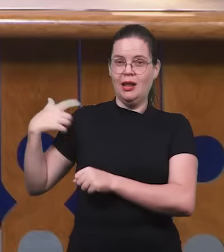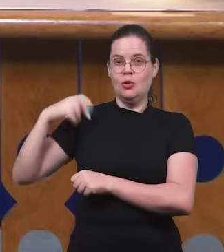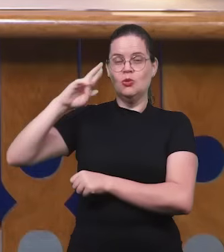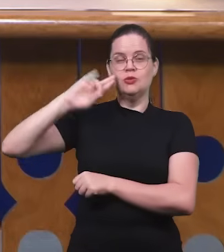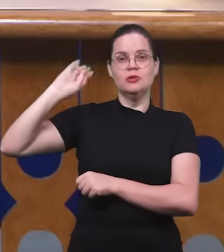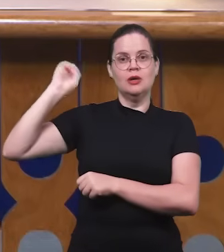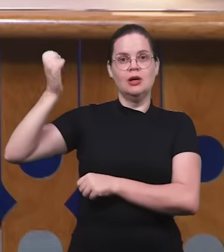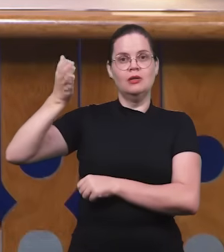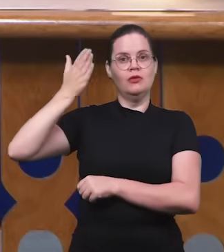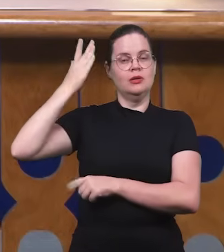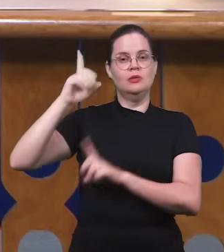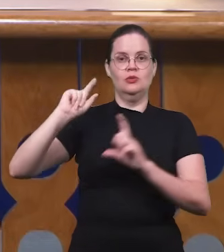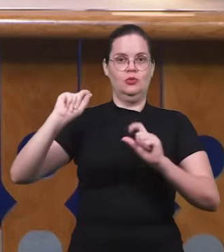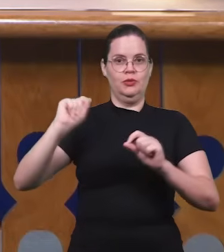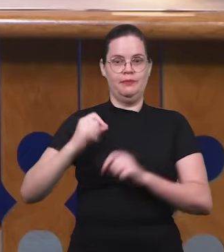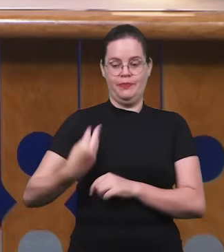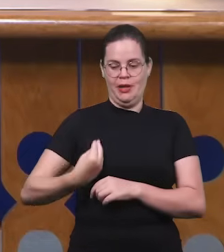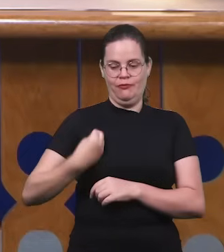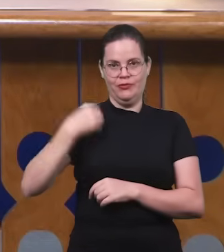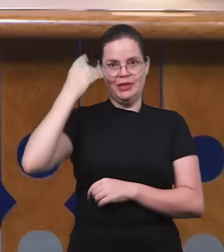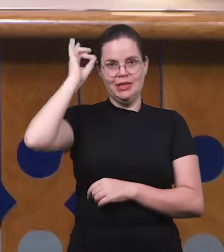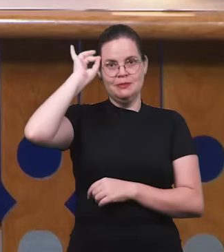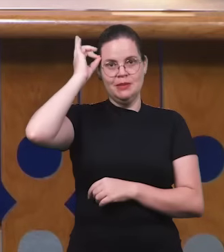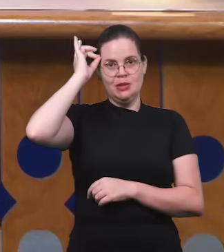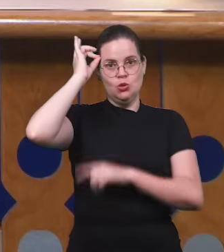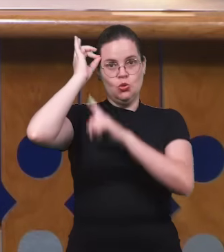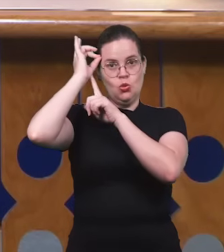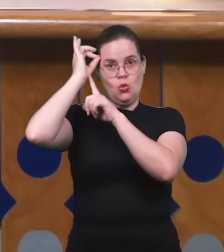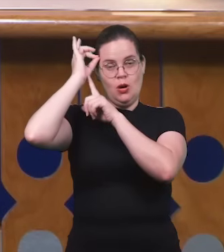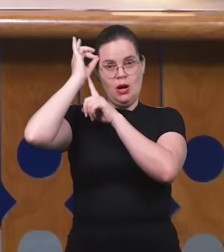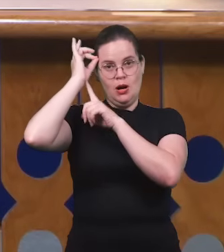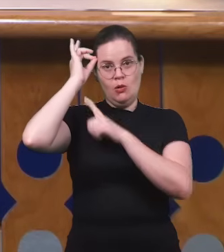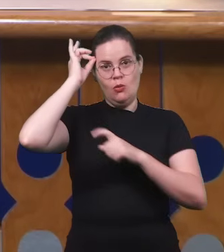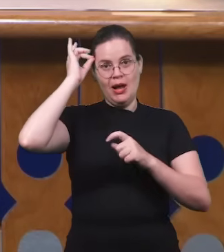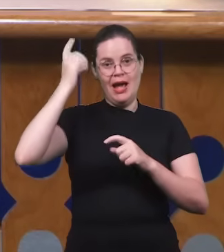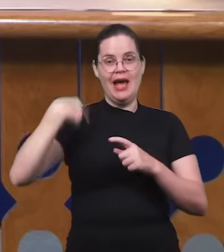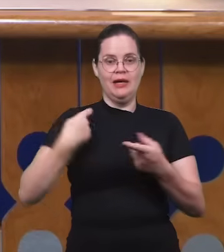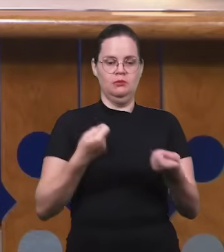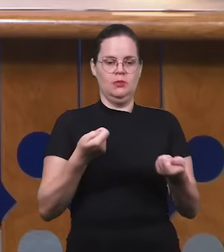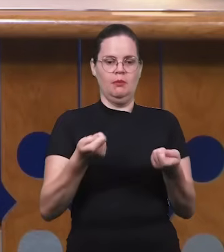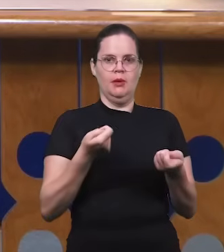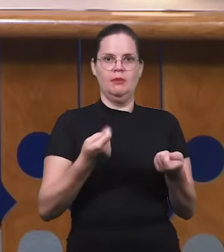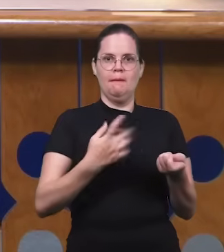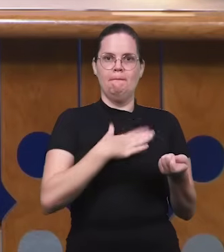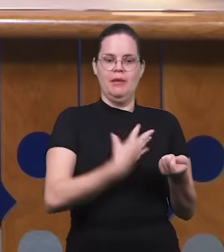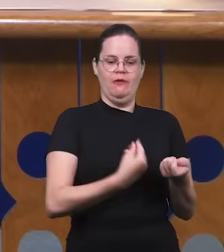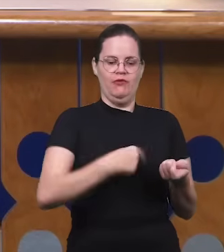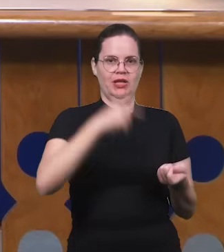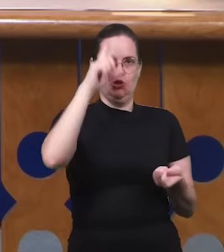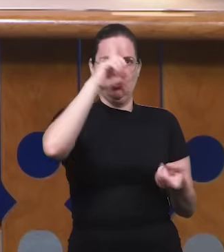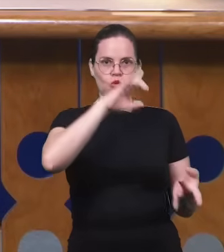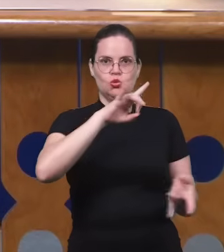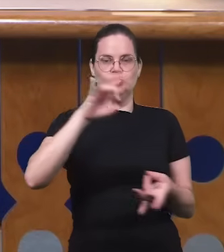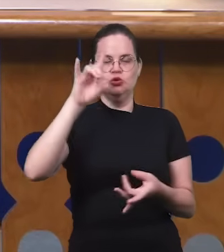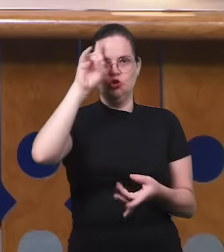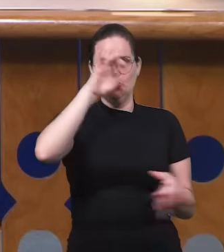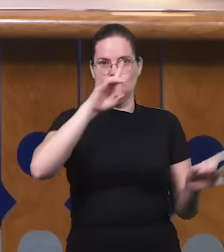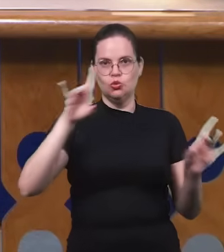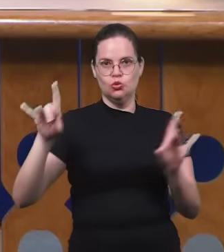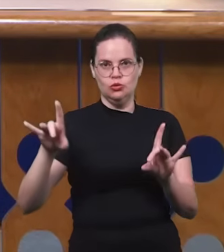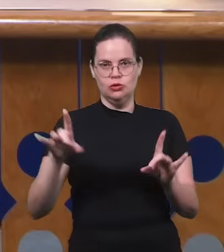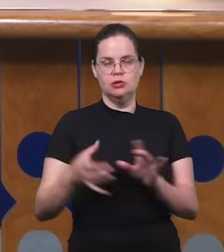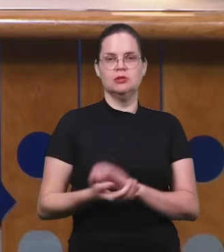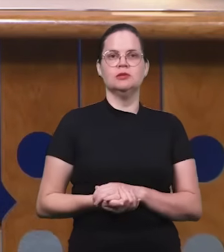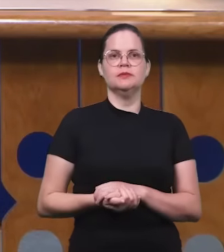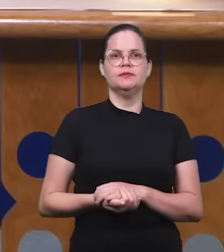o espiritual ia governar o material. Quer dizer, vou frisar aqui, vou